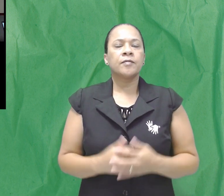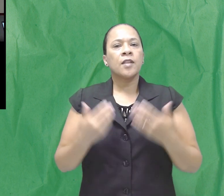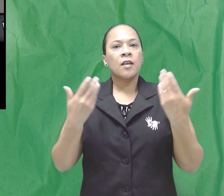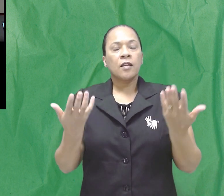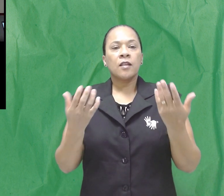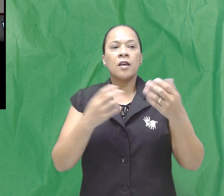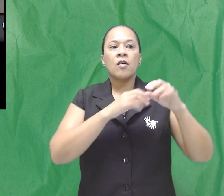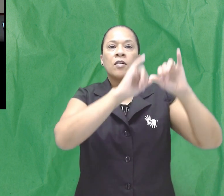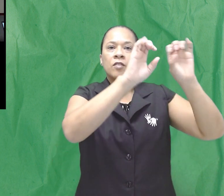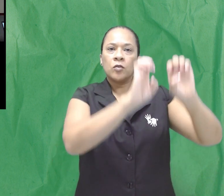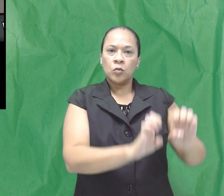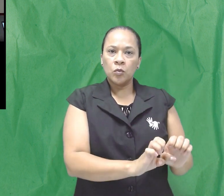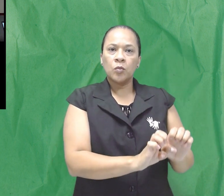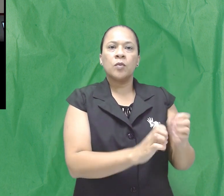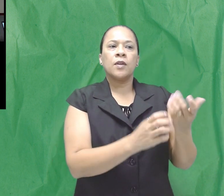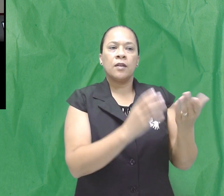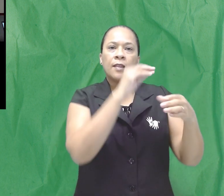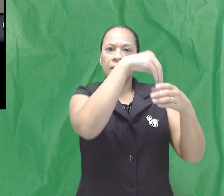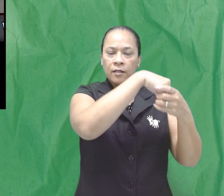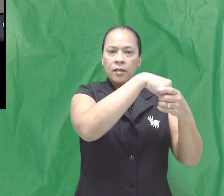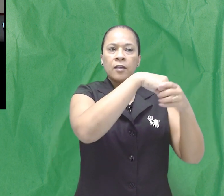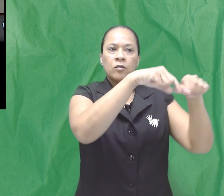relação à infraestrutura de um laboratório, né,